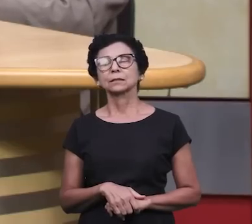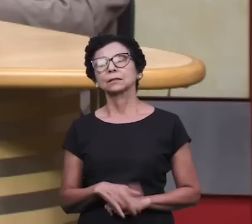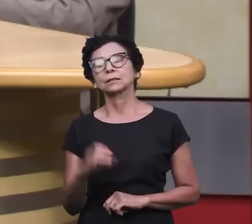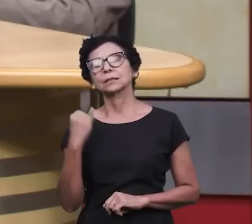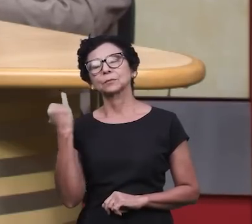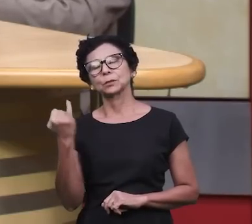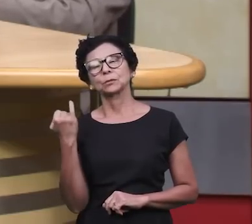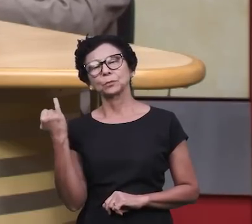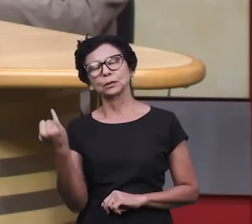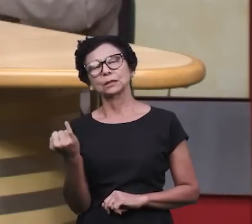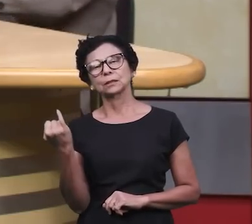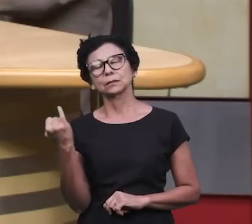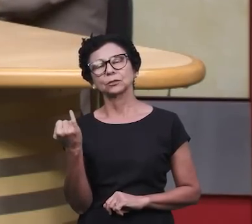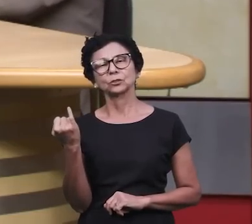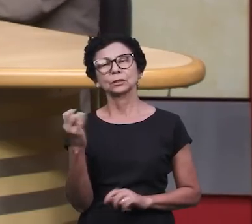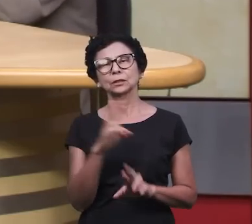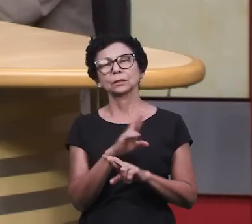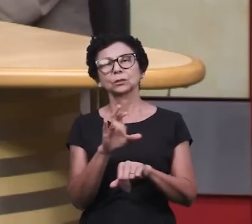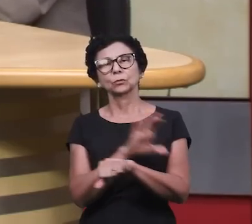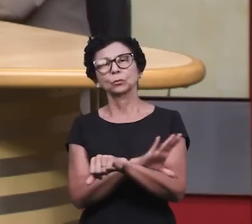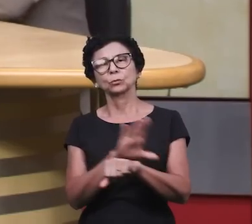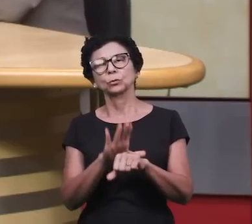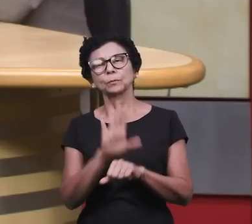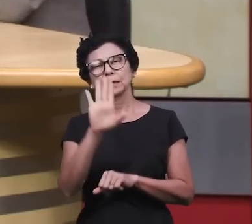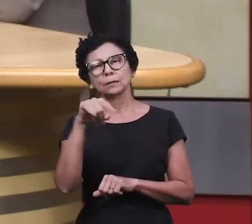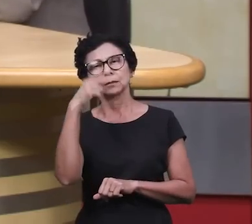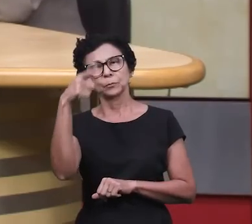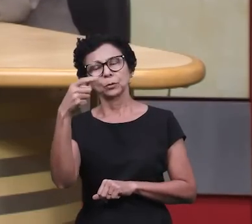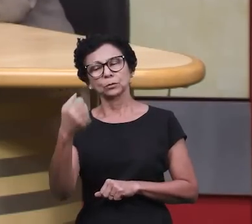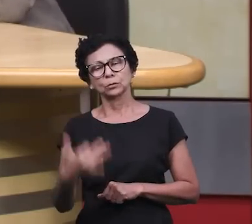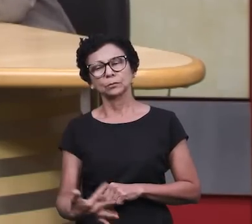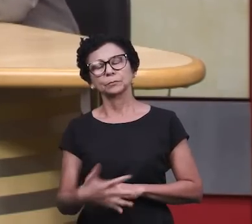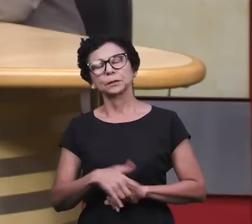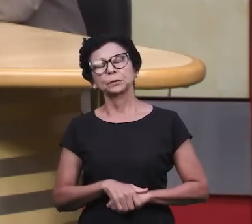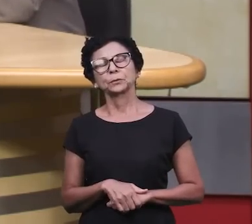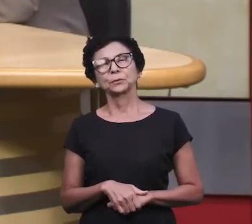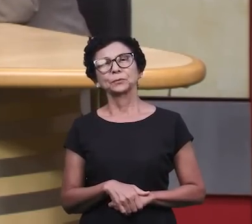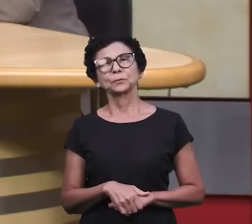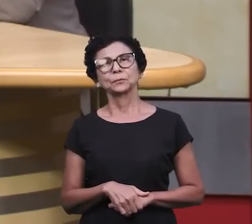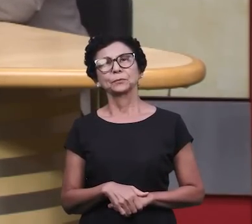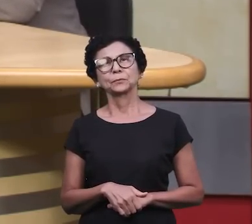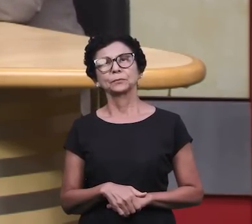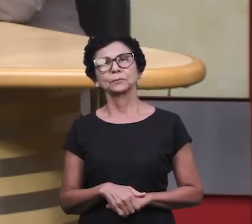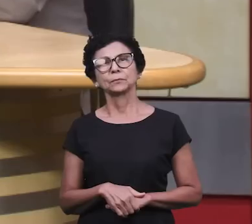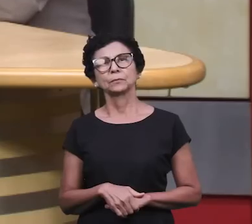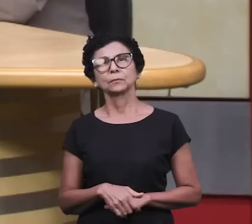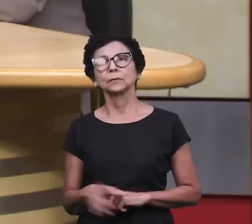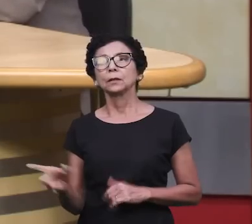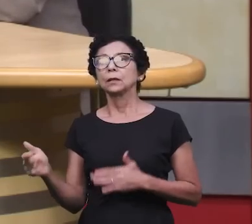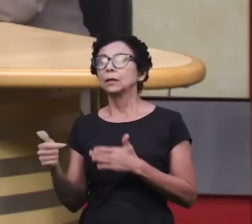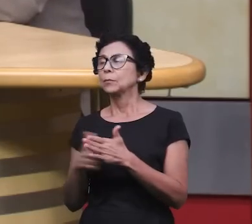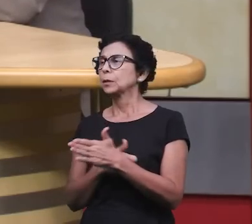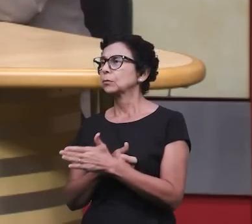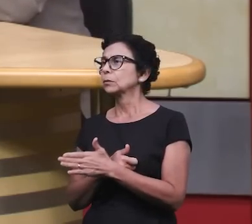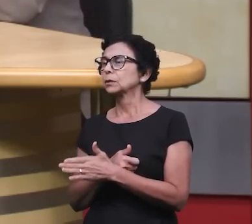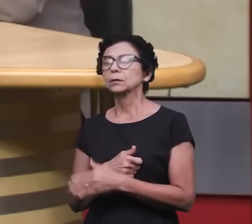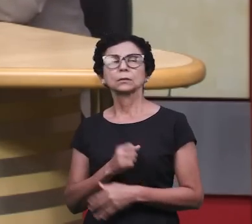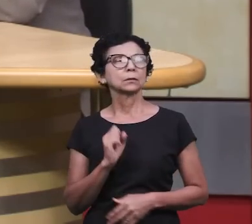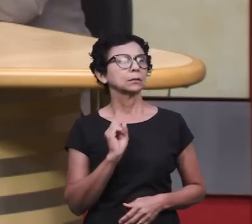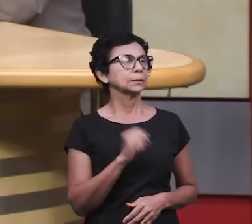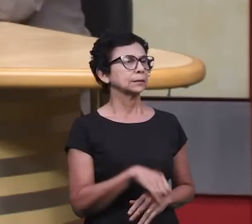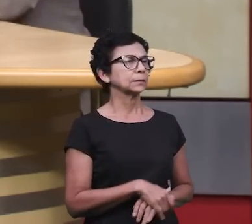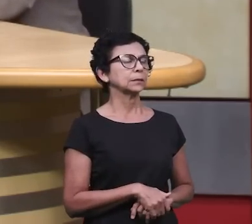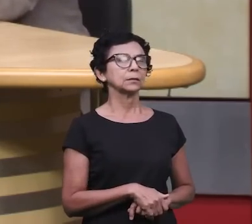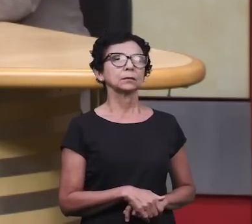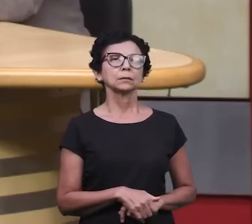eu vou dar uma palavra sobre isso que o Antônio Carlos falou, mas, Gilson, vamos lá, continua. Mais alguma pergunta? Sim. Eu quero saber o seguinte,